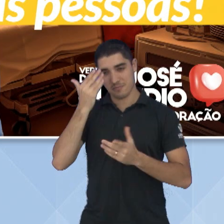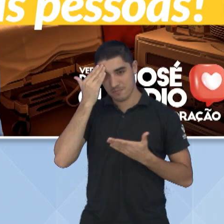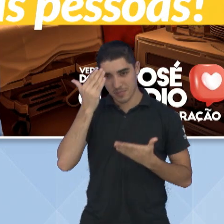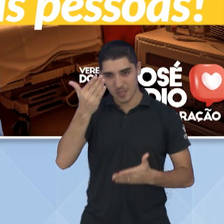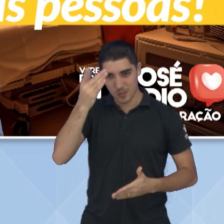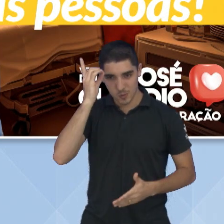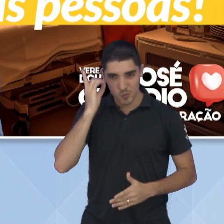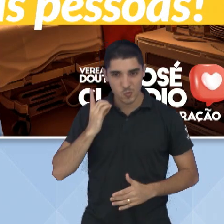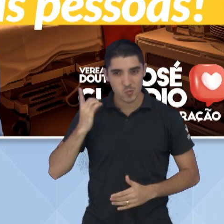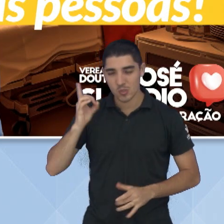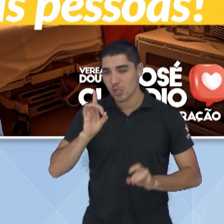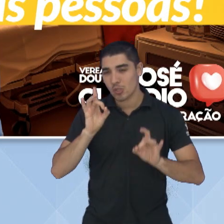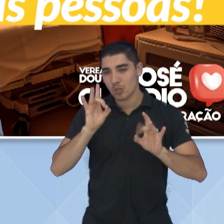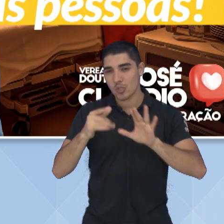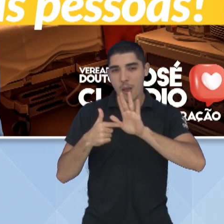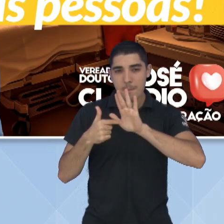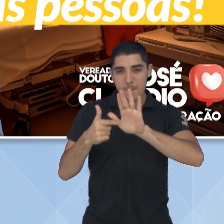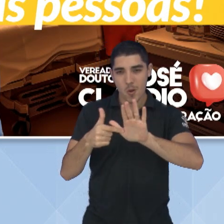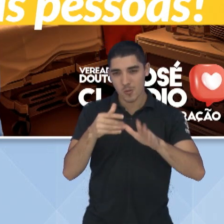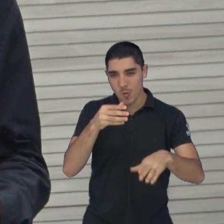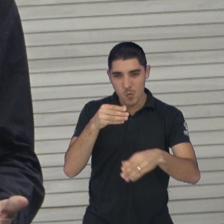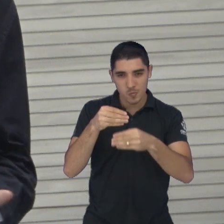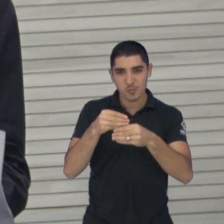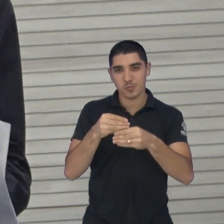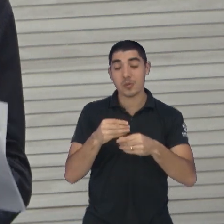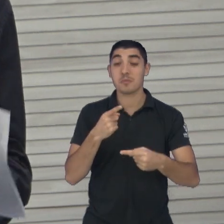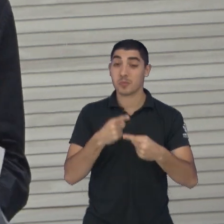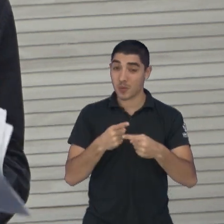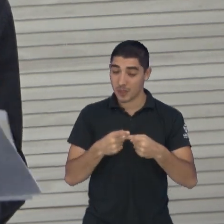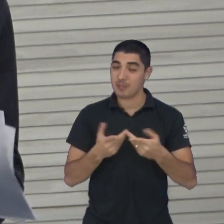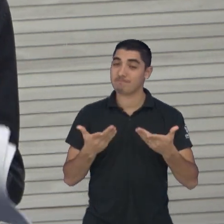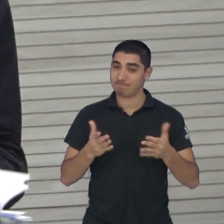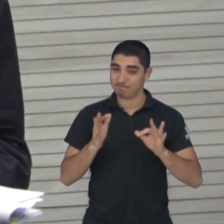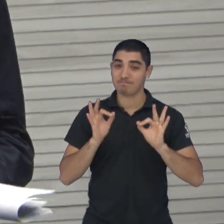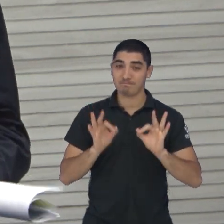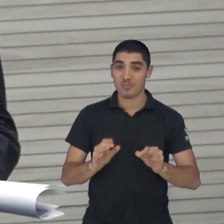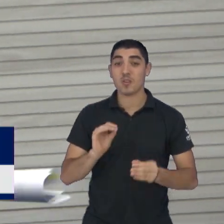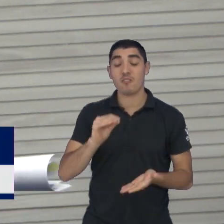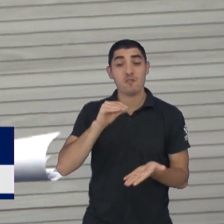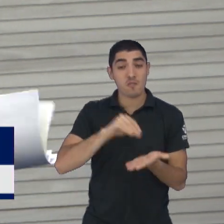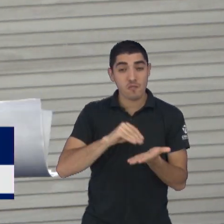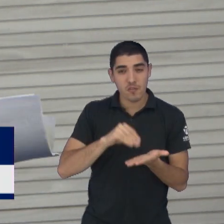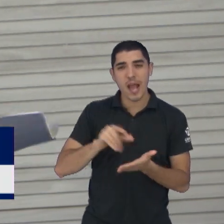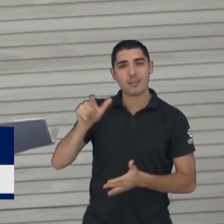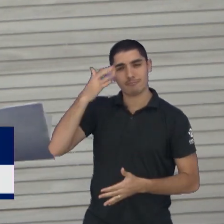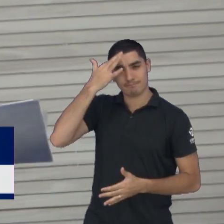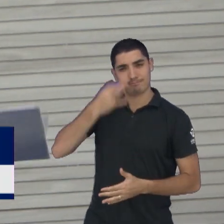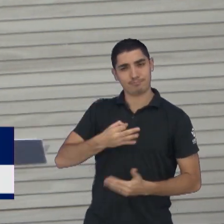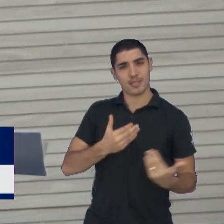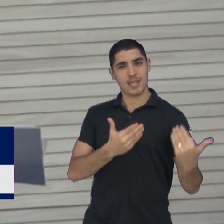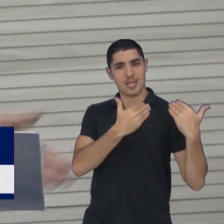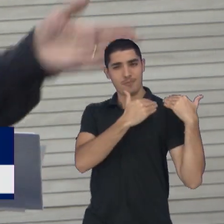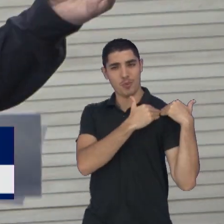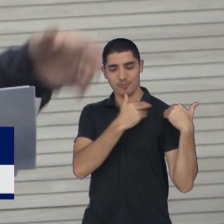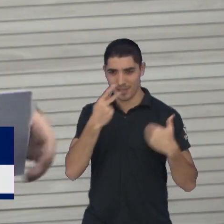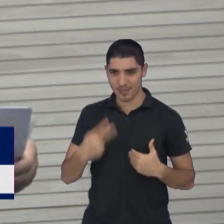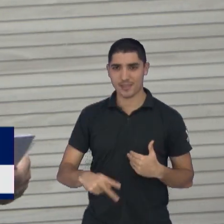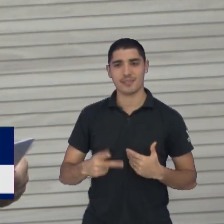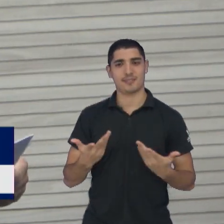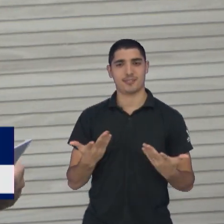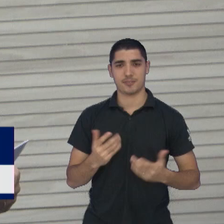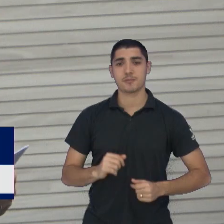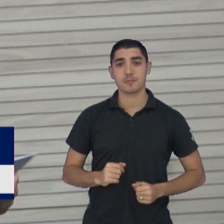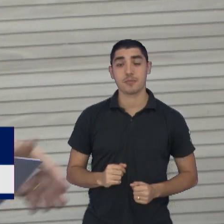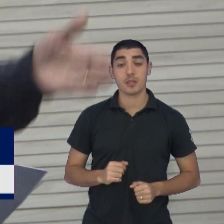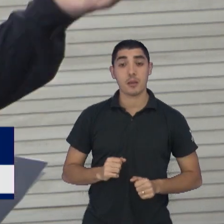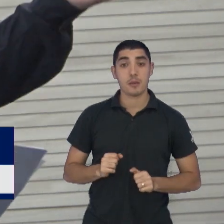Dulce, a gente queria trazer essa colaboração aí com você, porque realmente falta seriedade aqui na nossa cidade. Queria dar